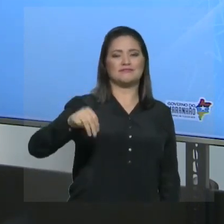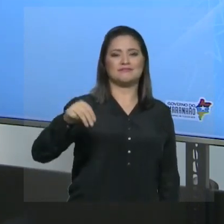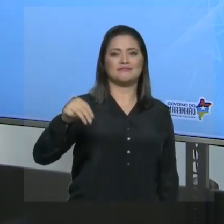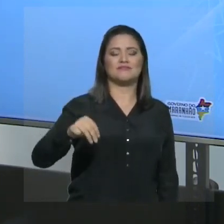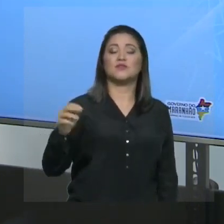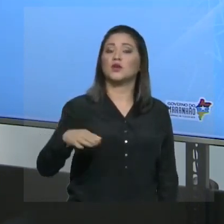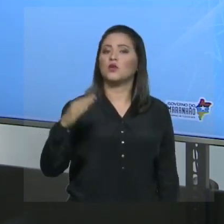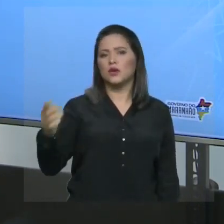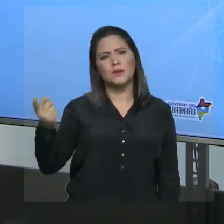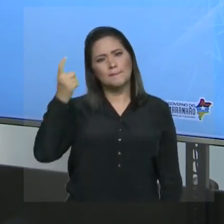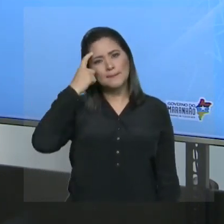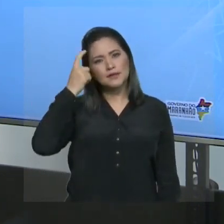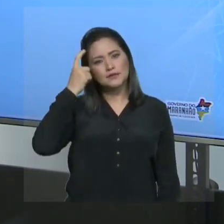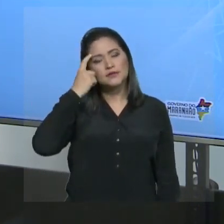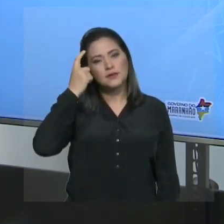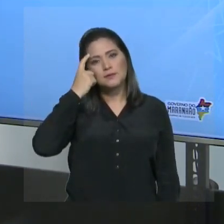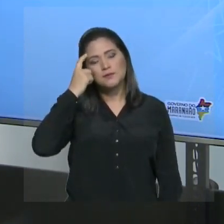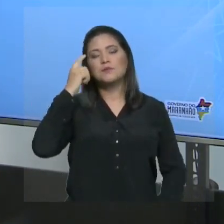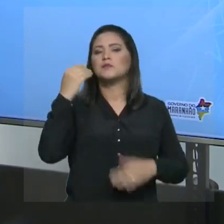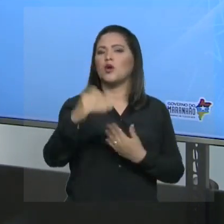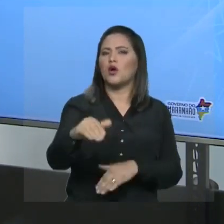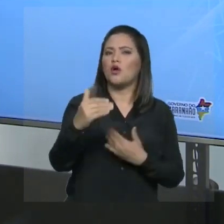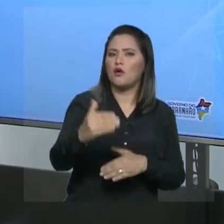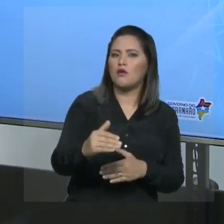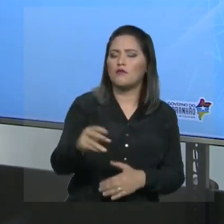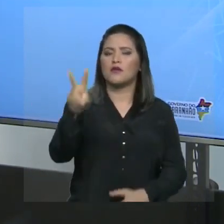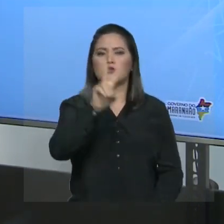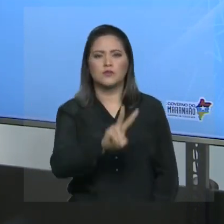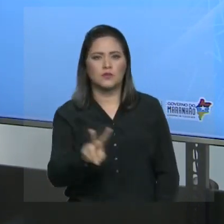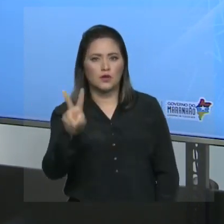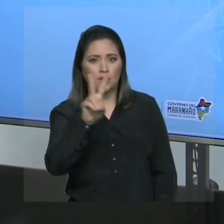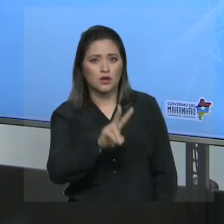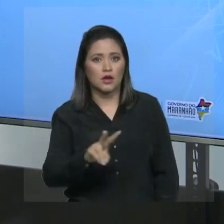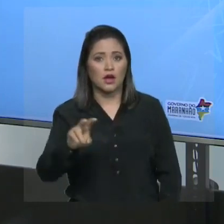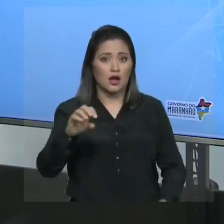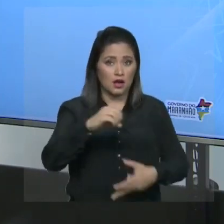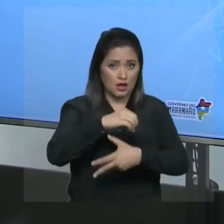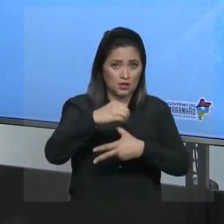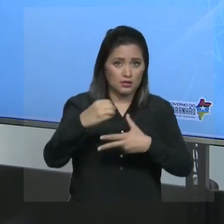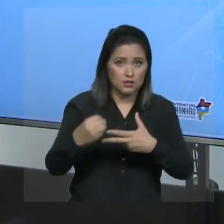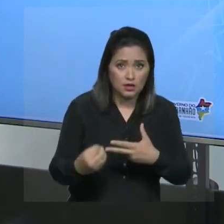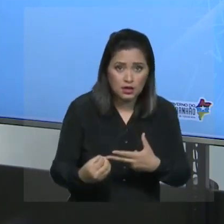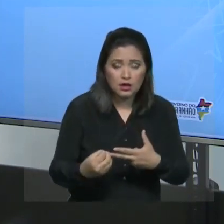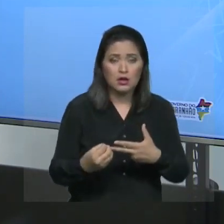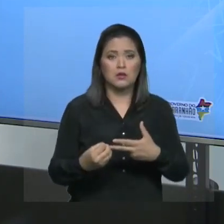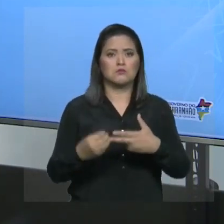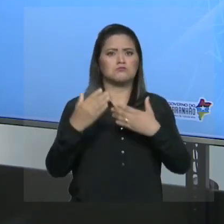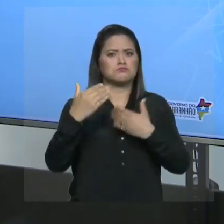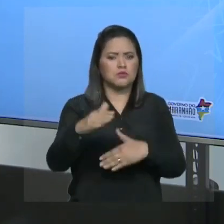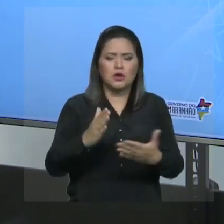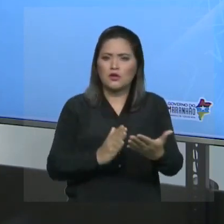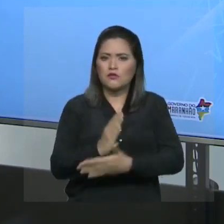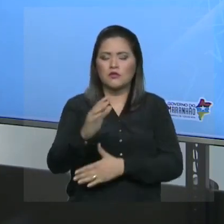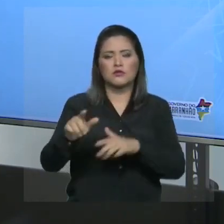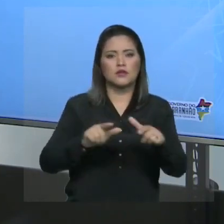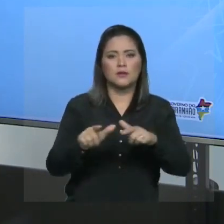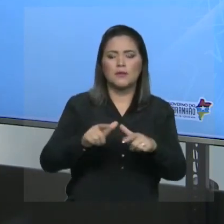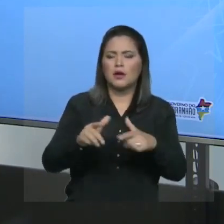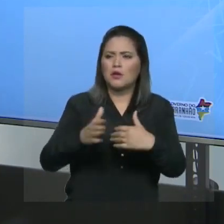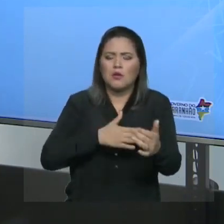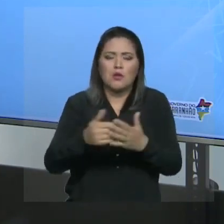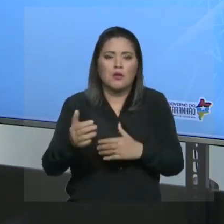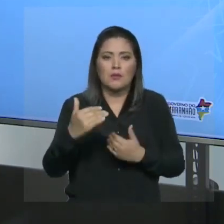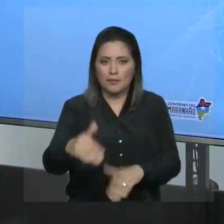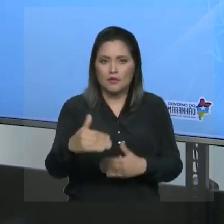quando você pensa em provas, vestibulares, Enem, concurso, qualquer outra prova de seletivo.